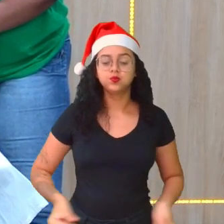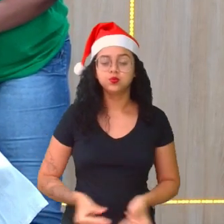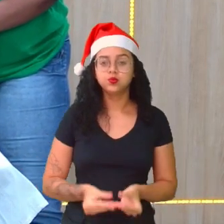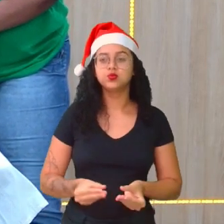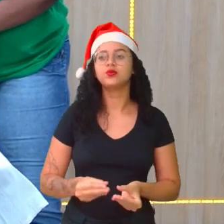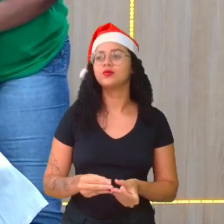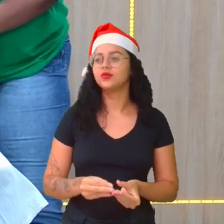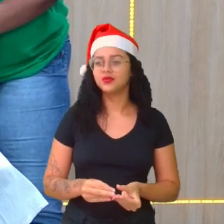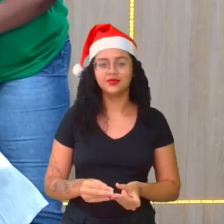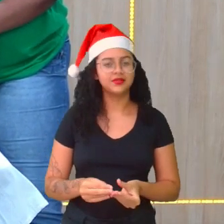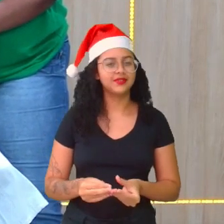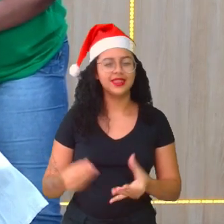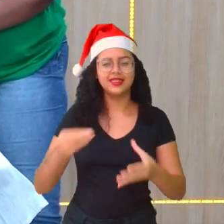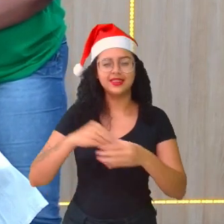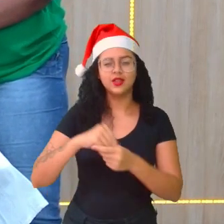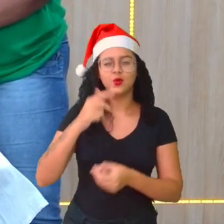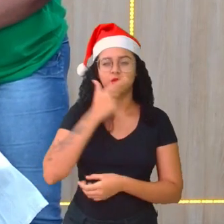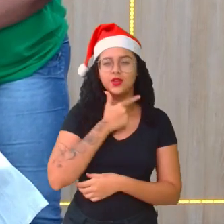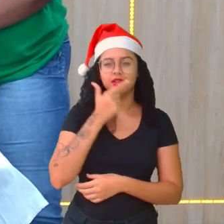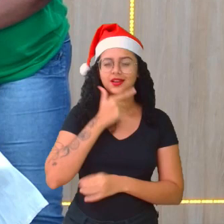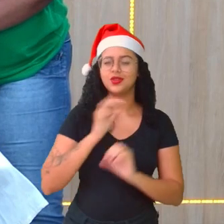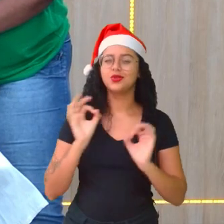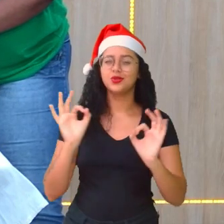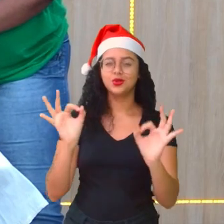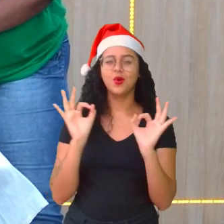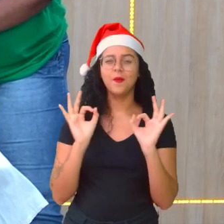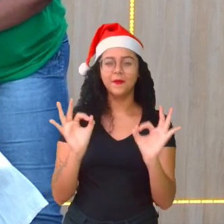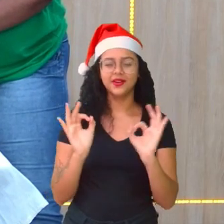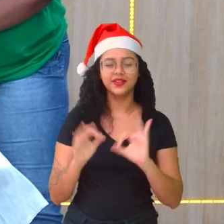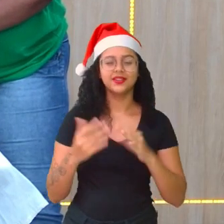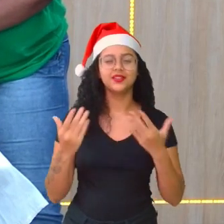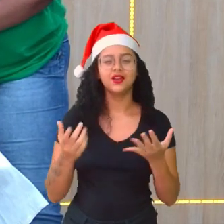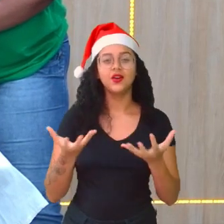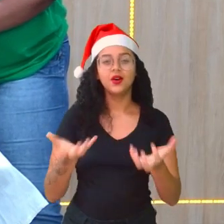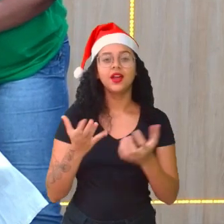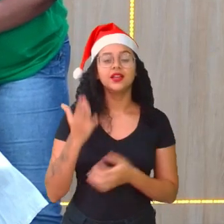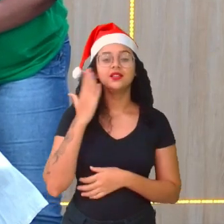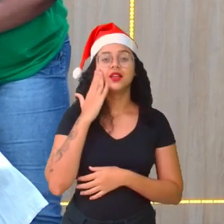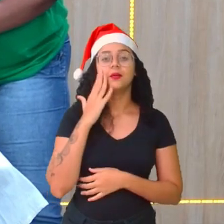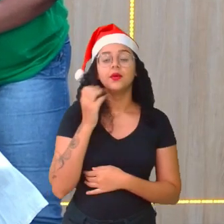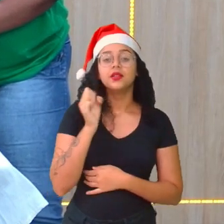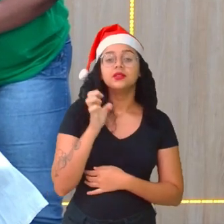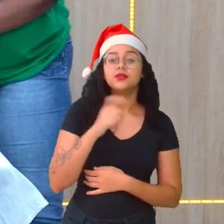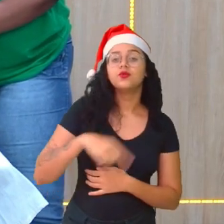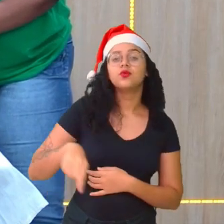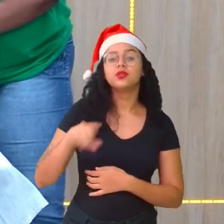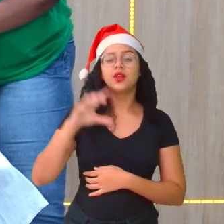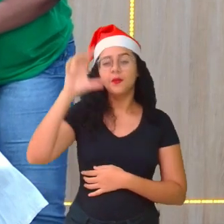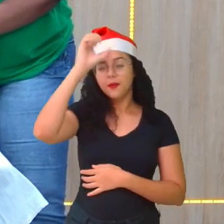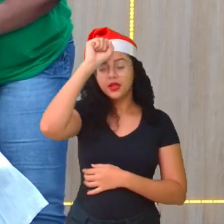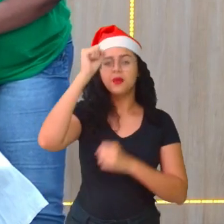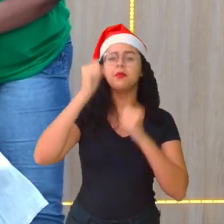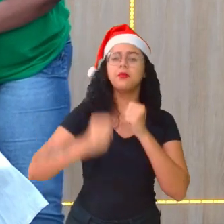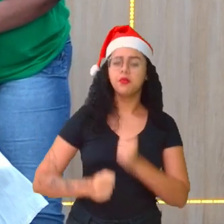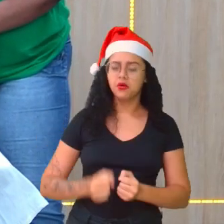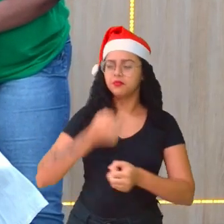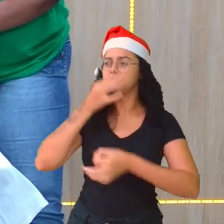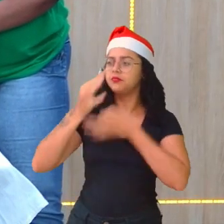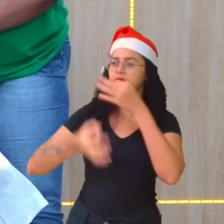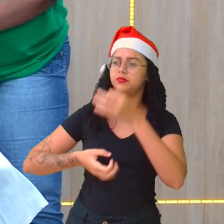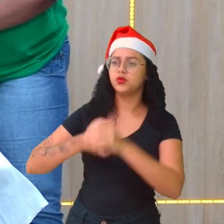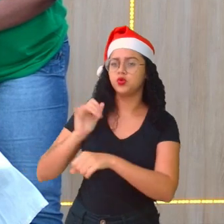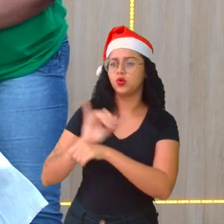de catiupiri, top das galáxias. E aí, eu quero saber se você já está aprendendo aí. Bota nos comentários do YouTube aí, eu quero saber,